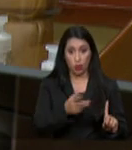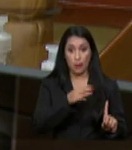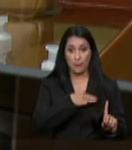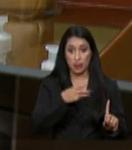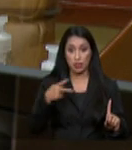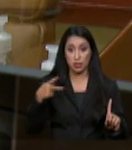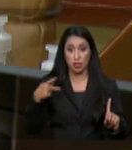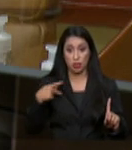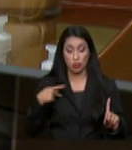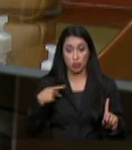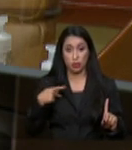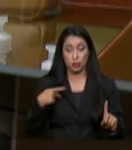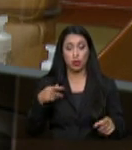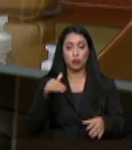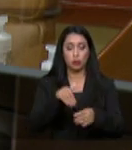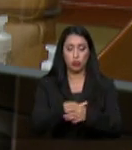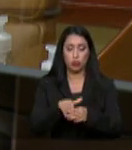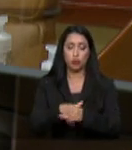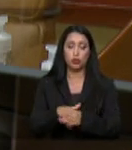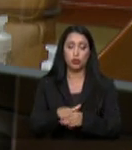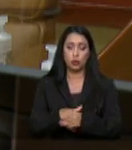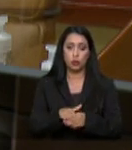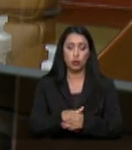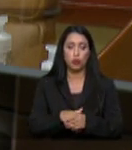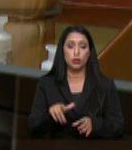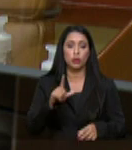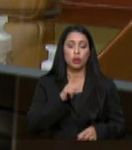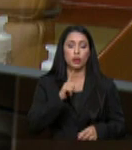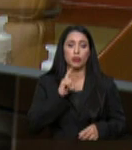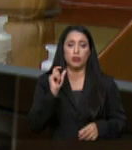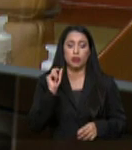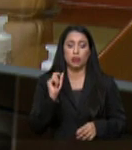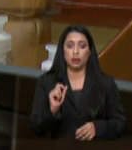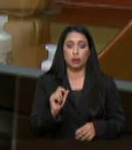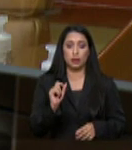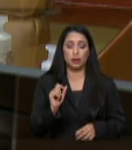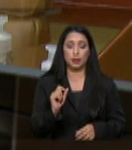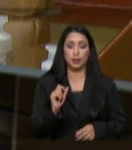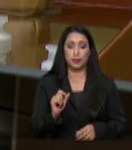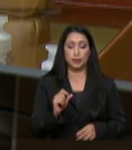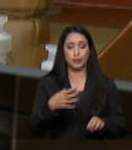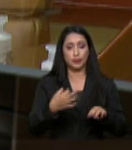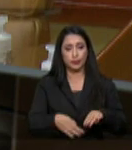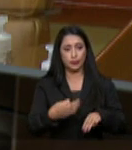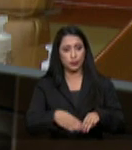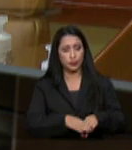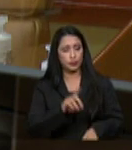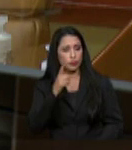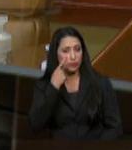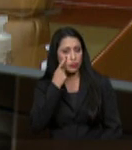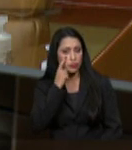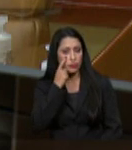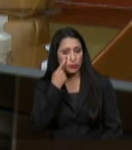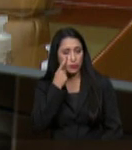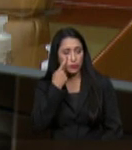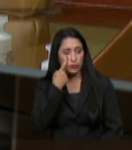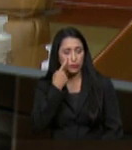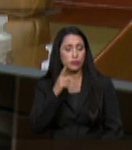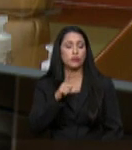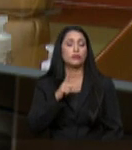Ministério Público e agora nos nos votos que me antecederam ressalva feita ao do ministro o Marcos